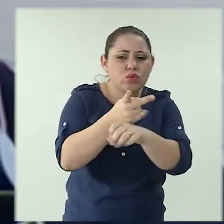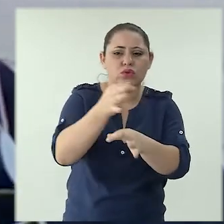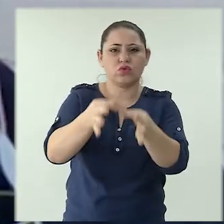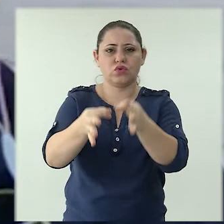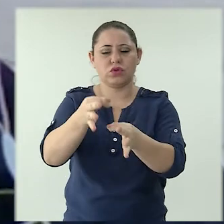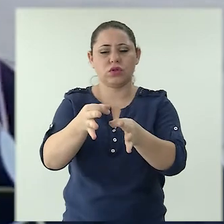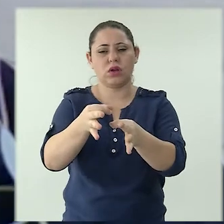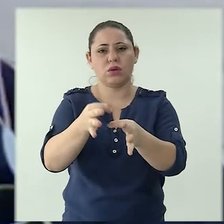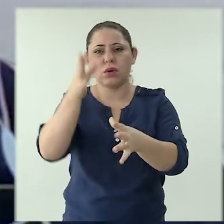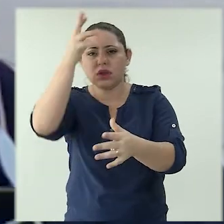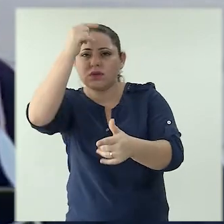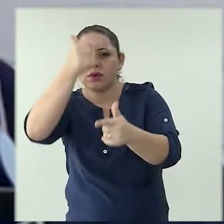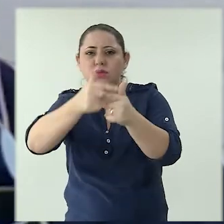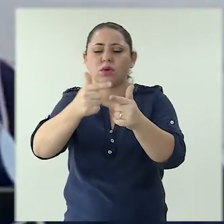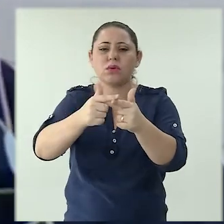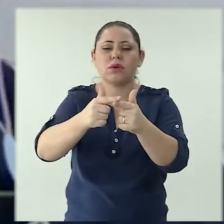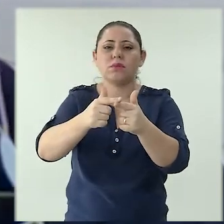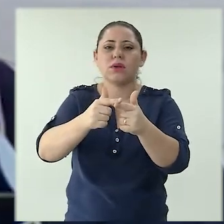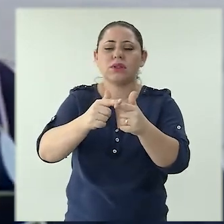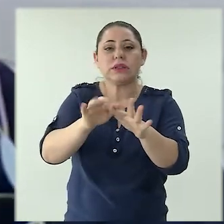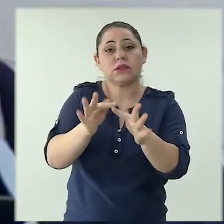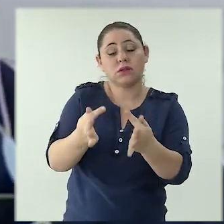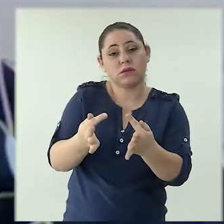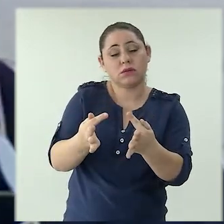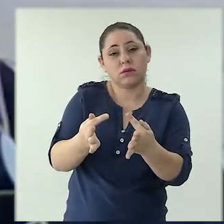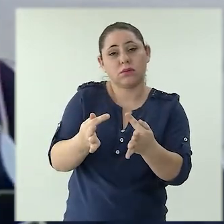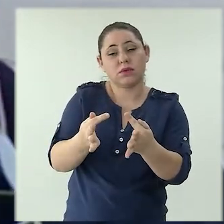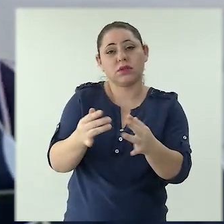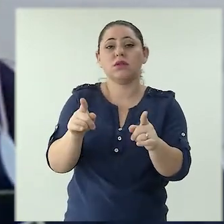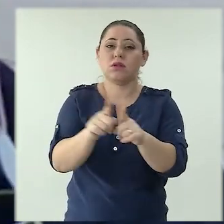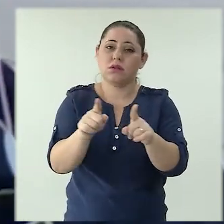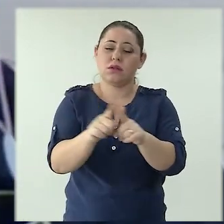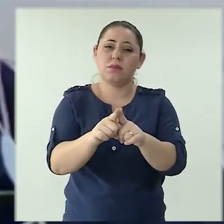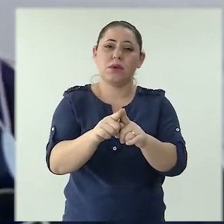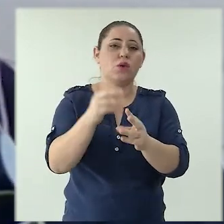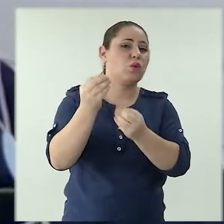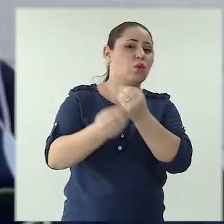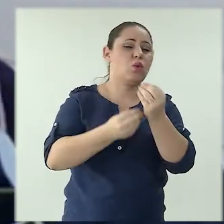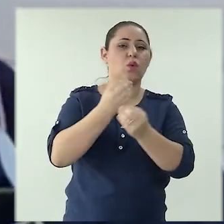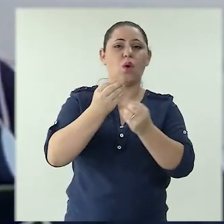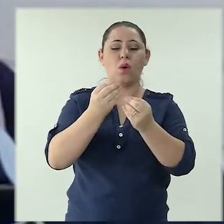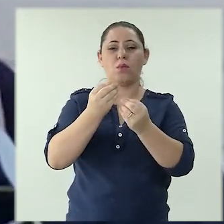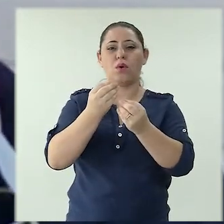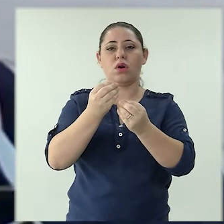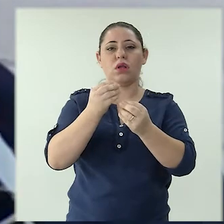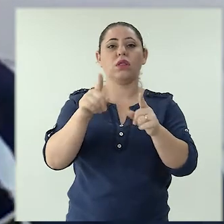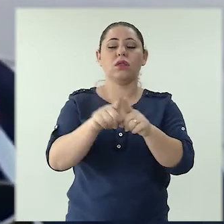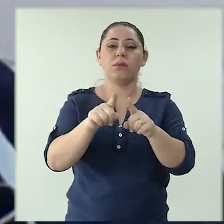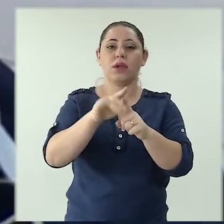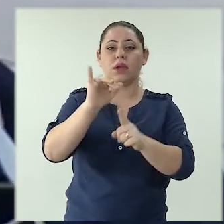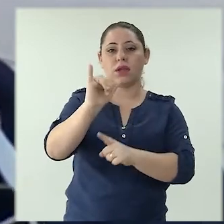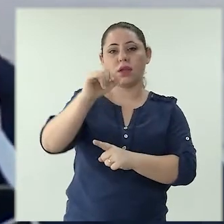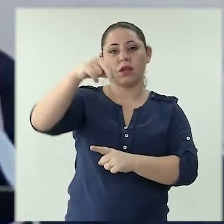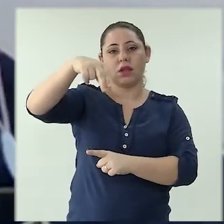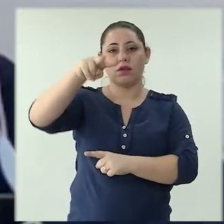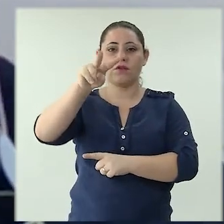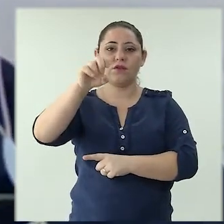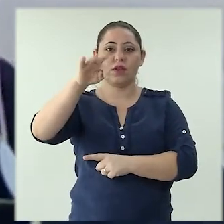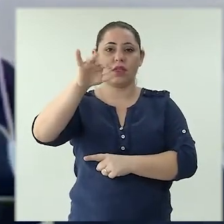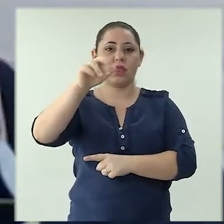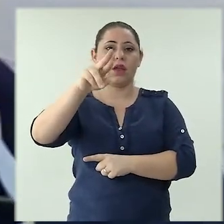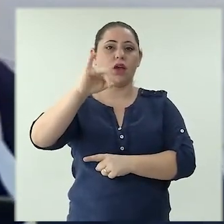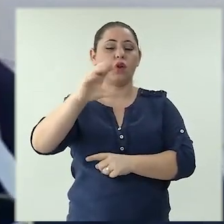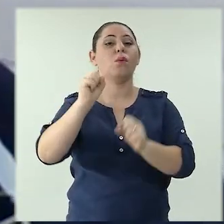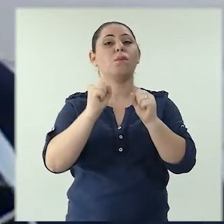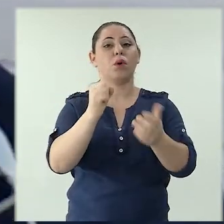busca ao judiciário. E outros exemplos também são a própria forma do inventário, que pode ser tramitado hoje